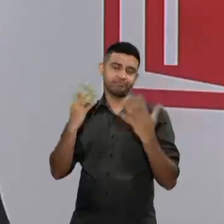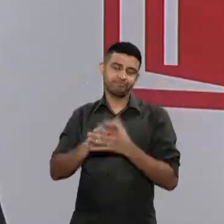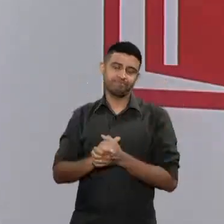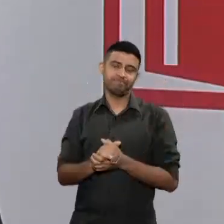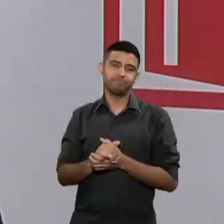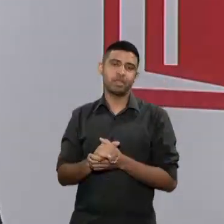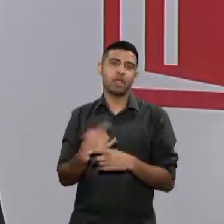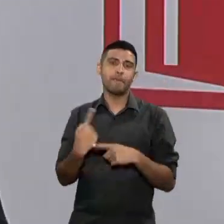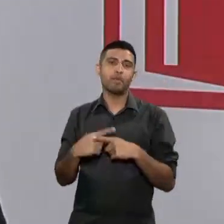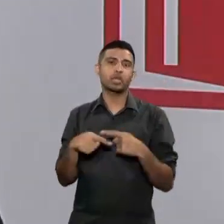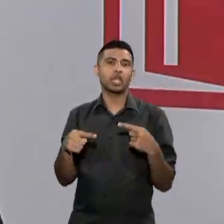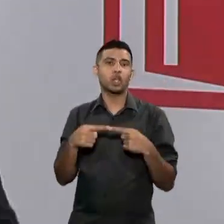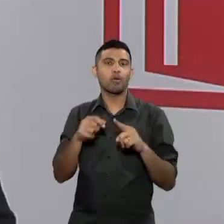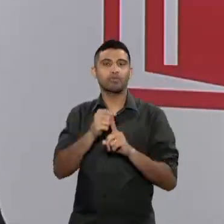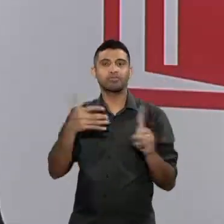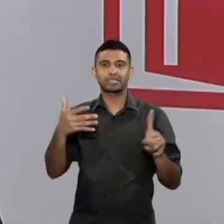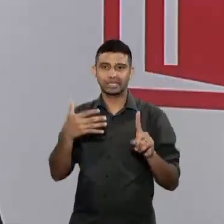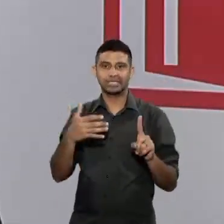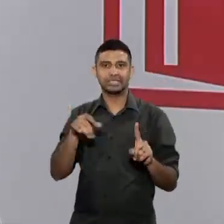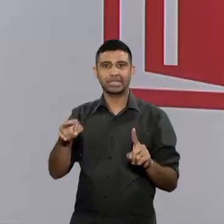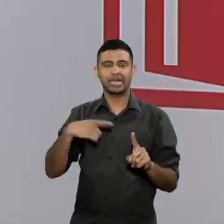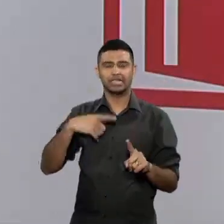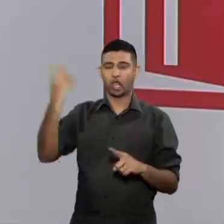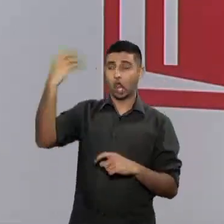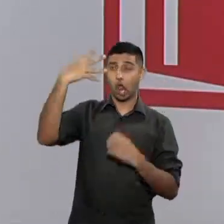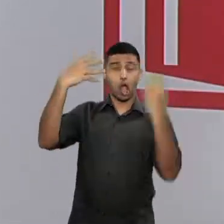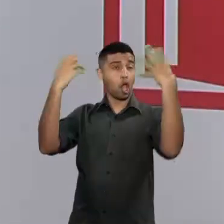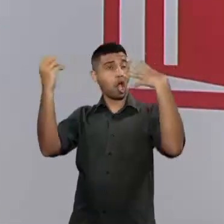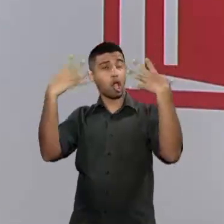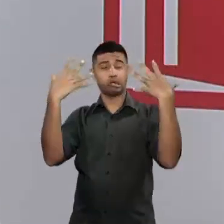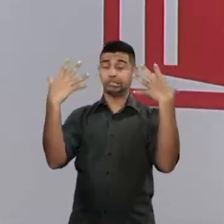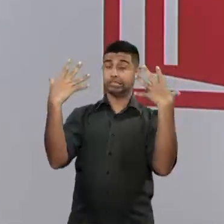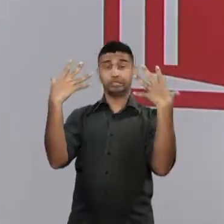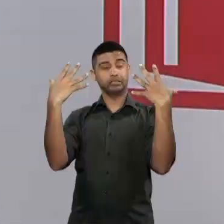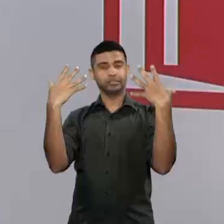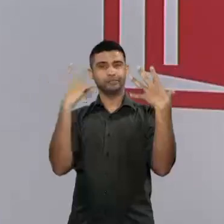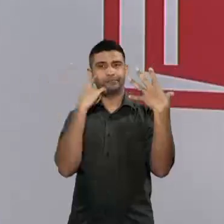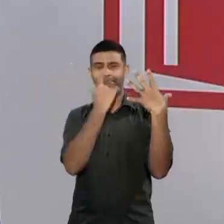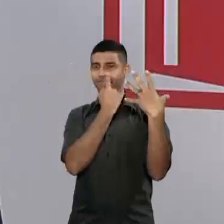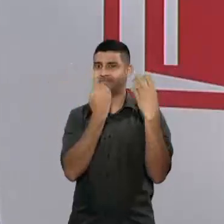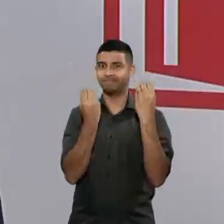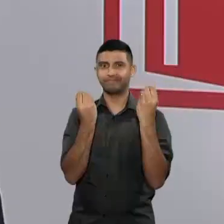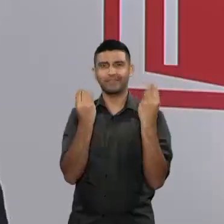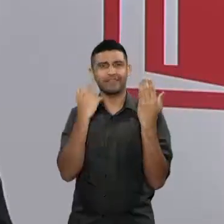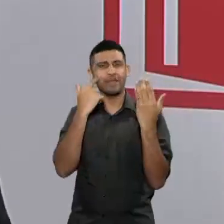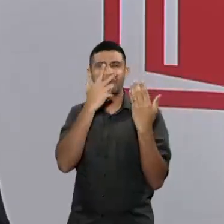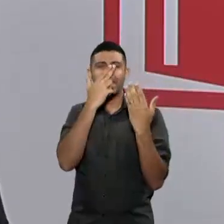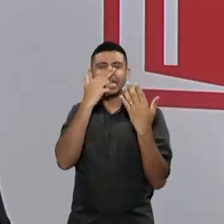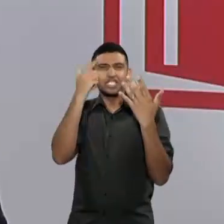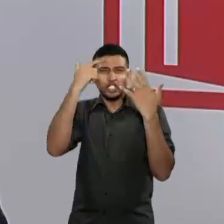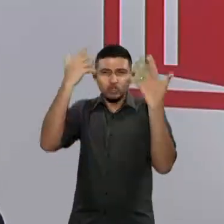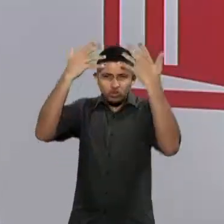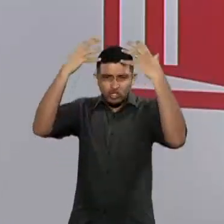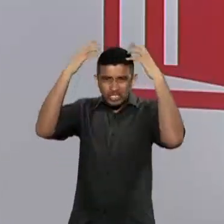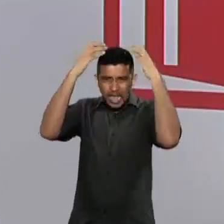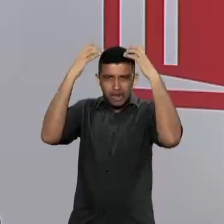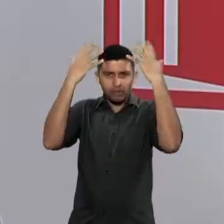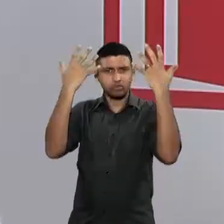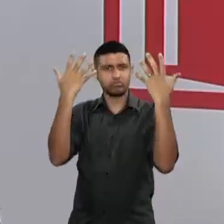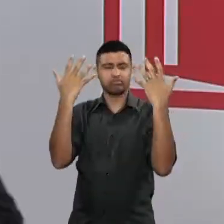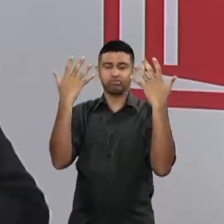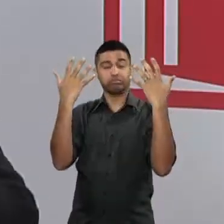por conta desse excesso de entrada de luminosidade. Então, causa, assim, o cérebro, ele